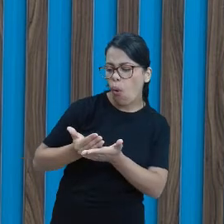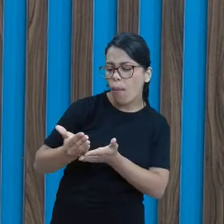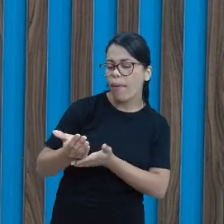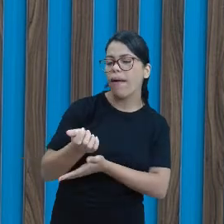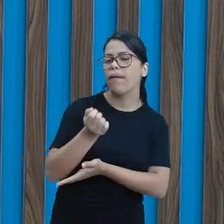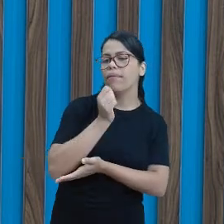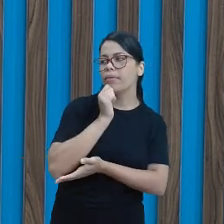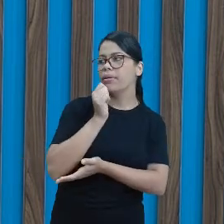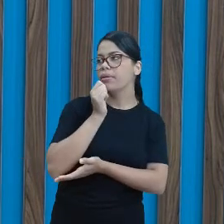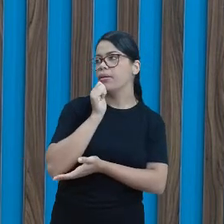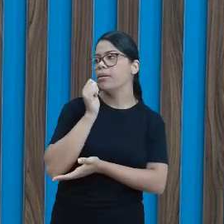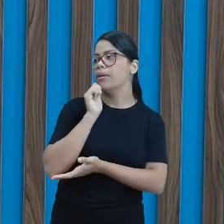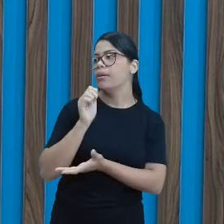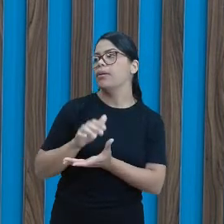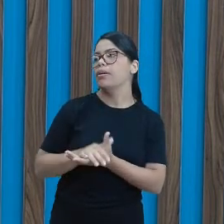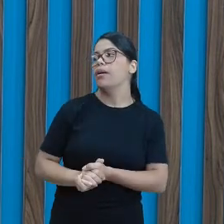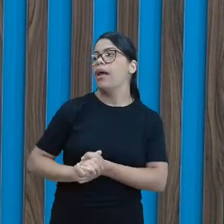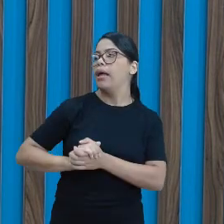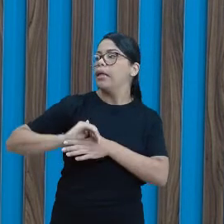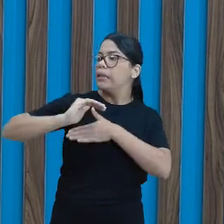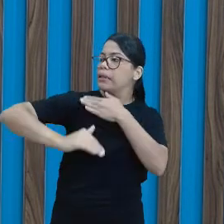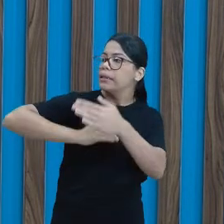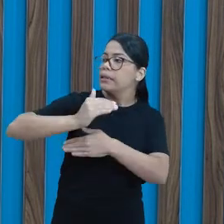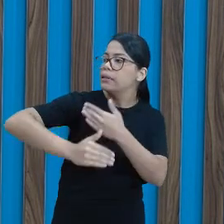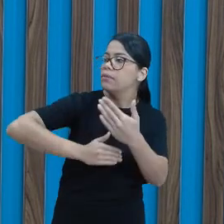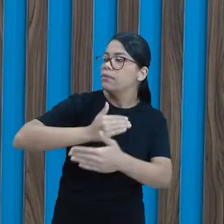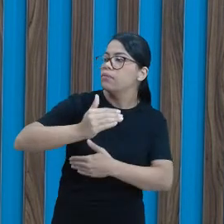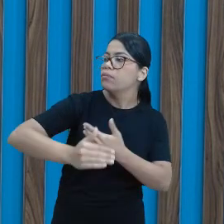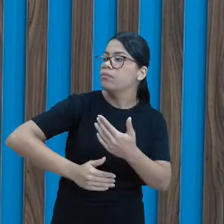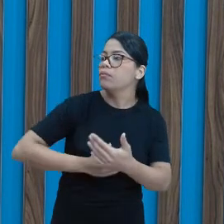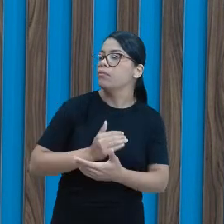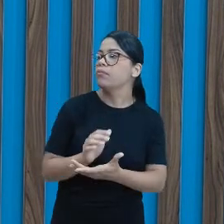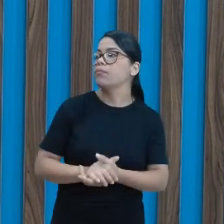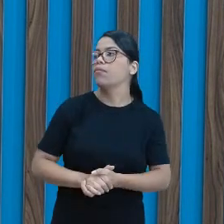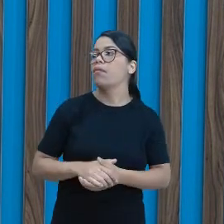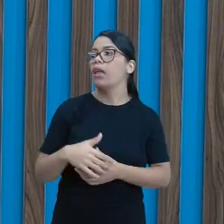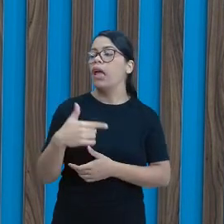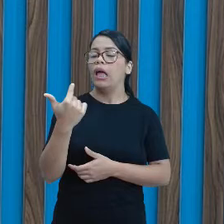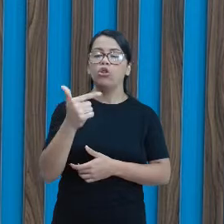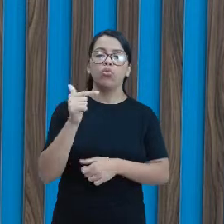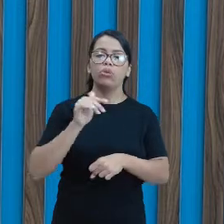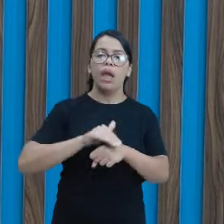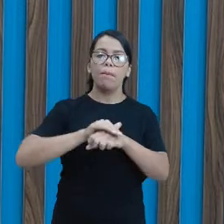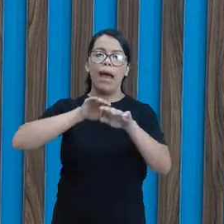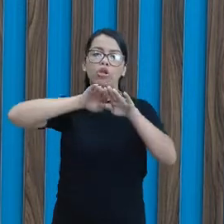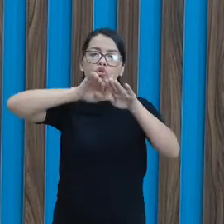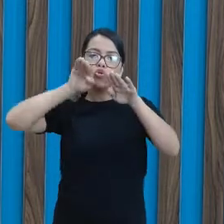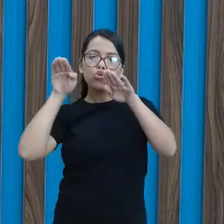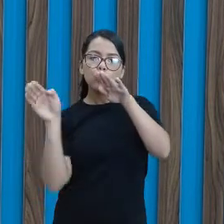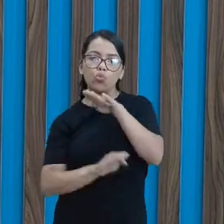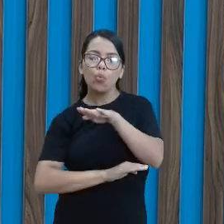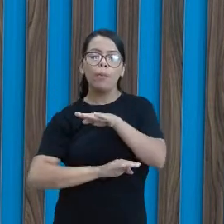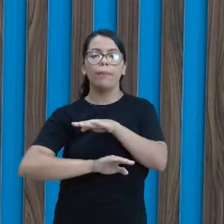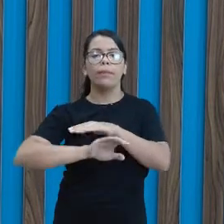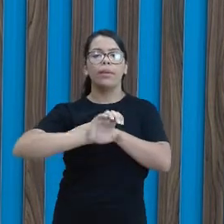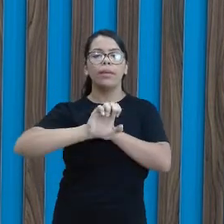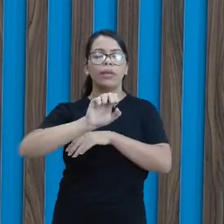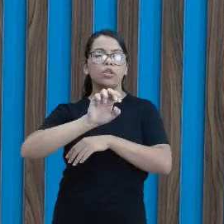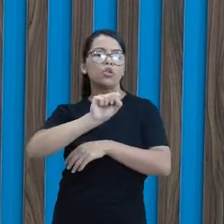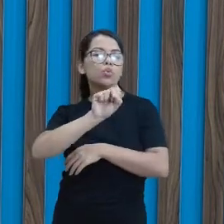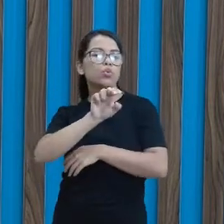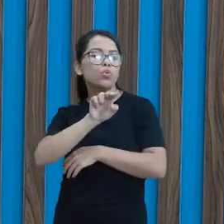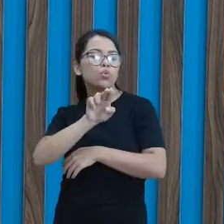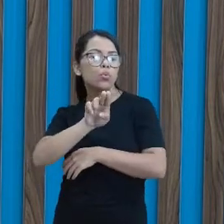desenvolvidos, né? Desenvolvidos e em desenvolvimentos. A gente não tem mais essa categoria de subdesenvolvido, né? Nós temos os países que estão em desenvolvimento e os países